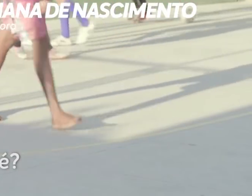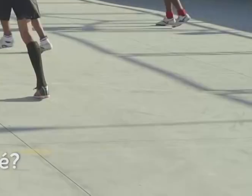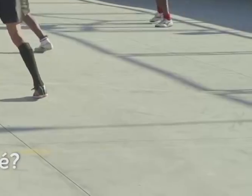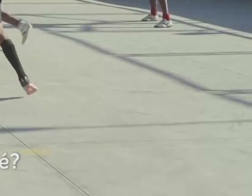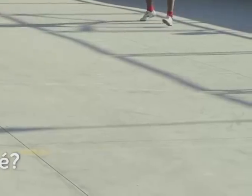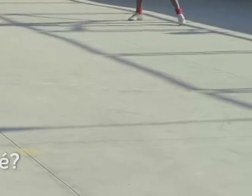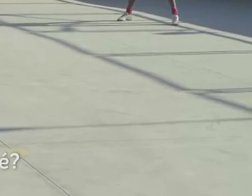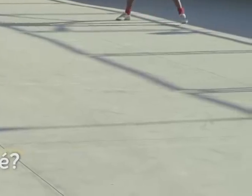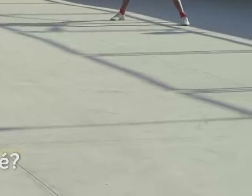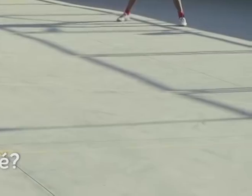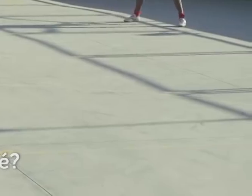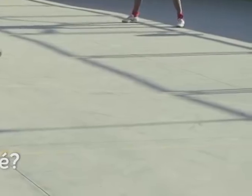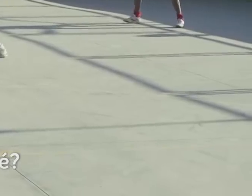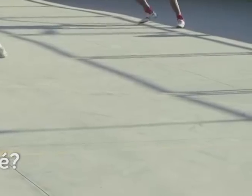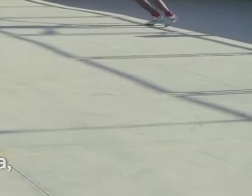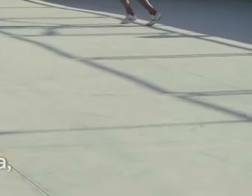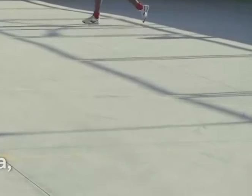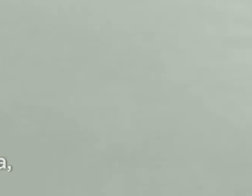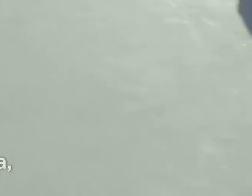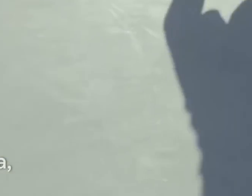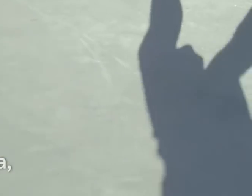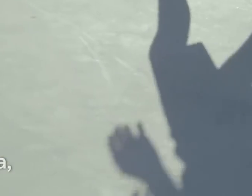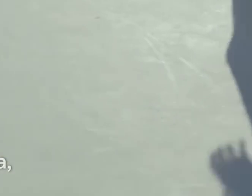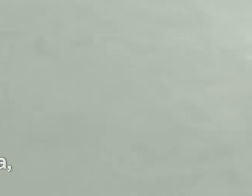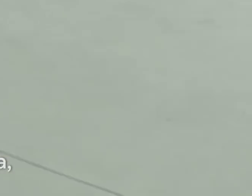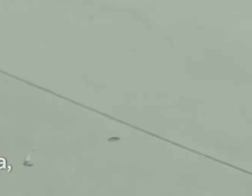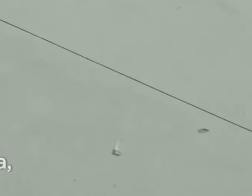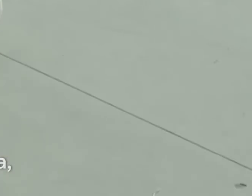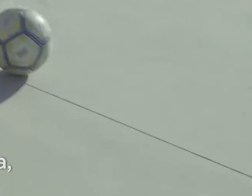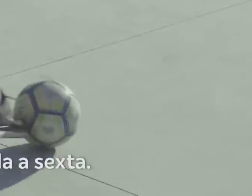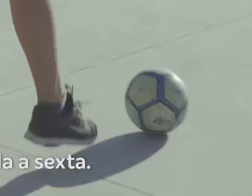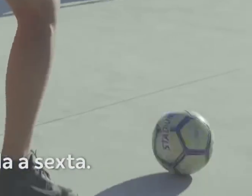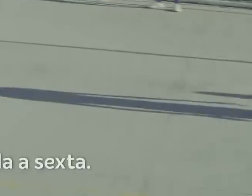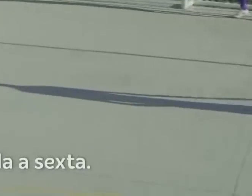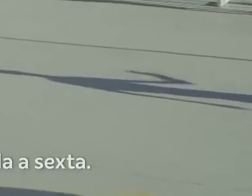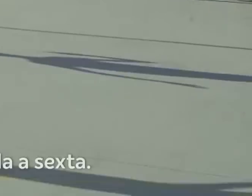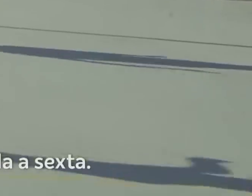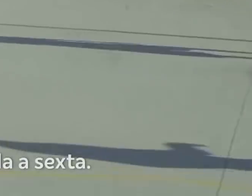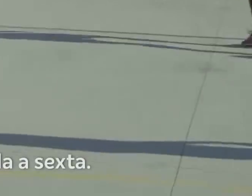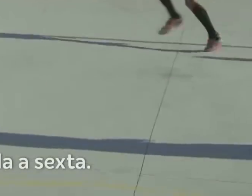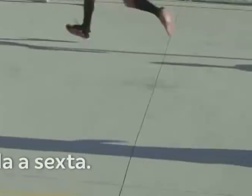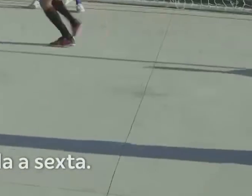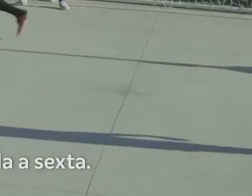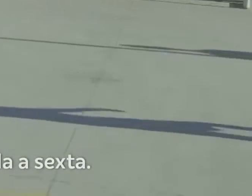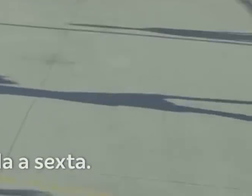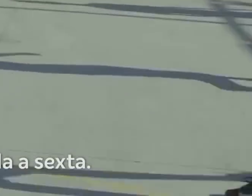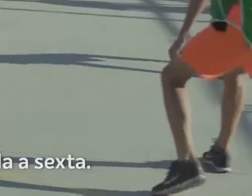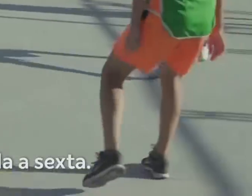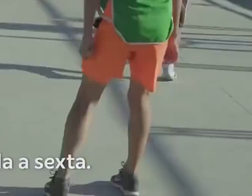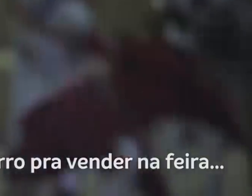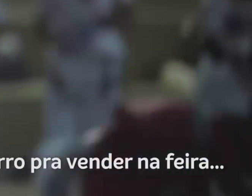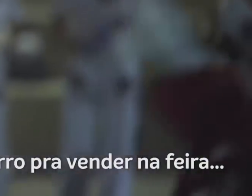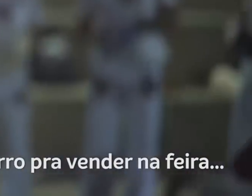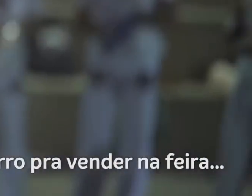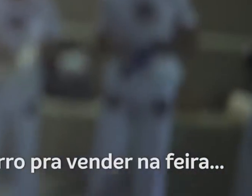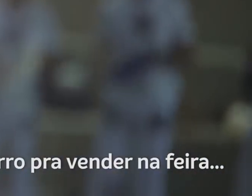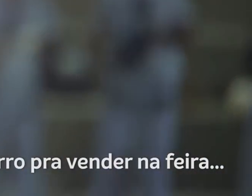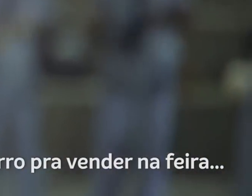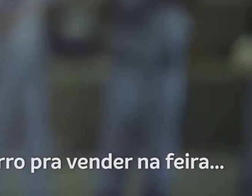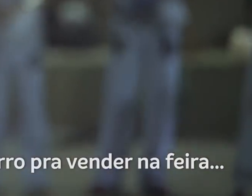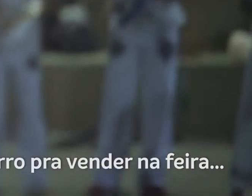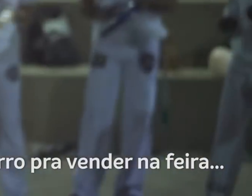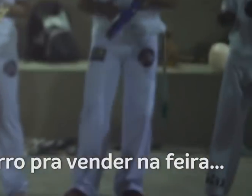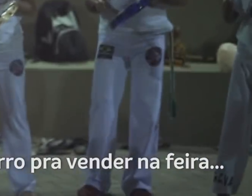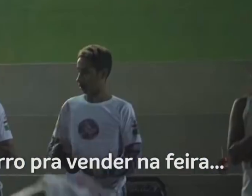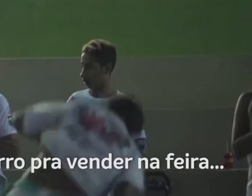a Deus, positivamente, é lógico, né? A quadra não está parada, todo dia tem atividade, segunda a sexta. Olha,